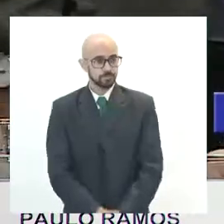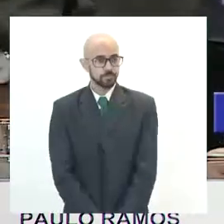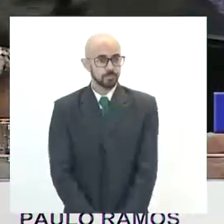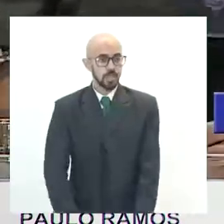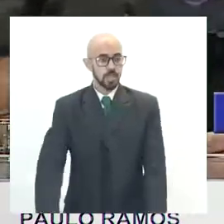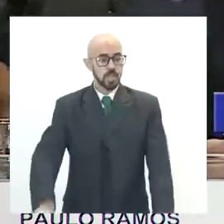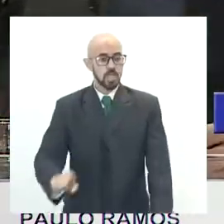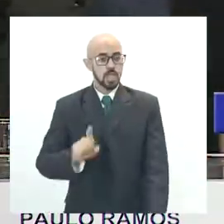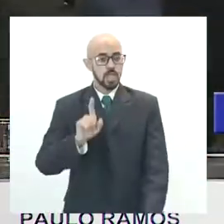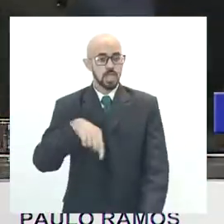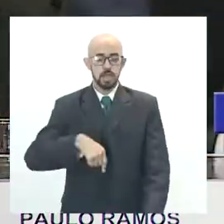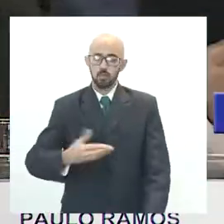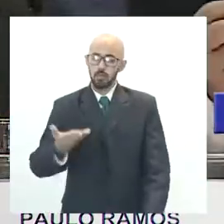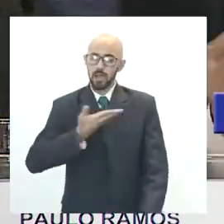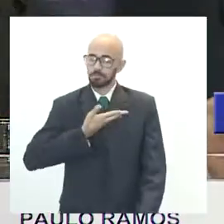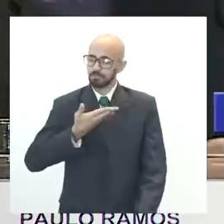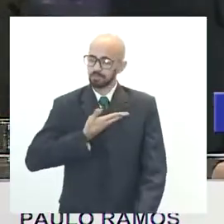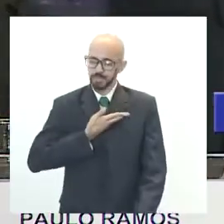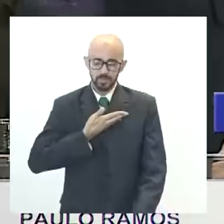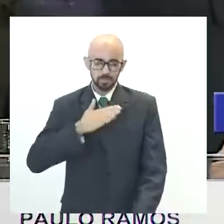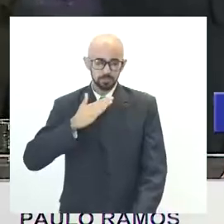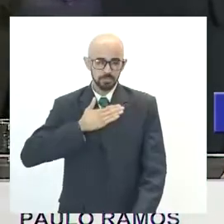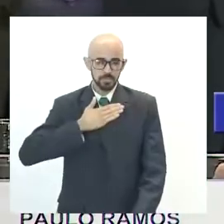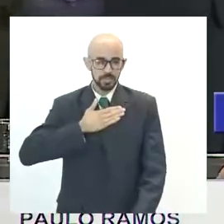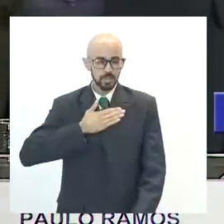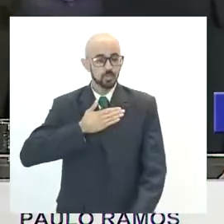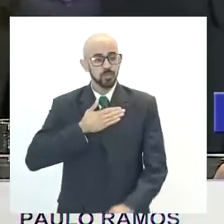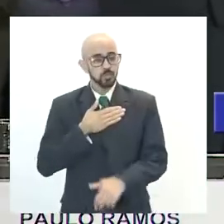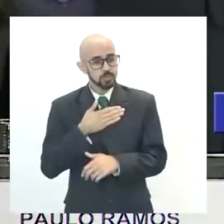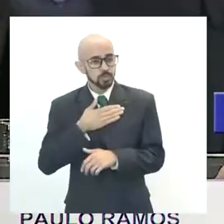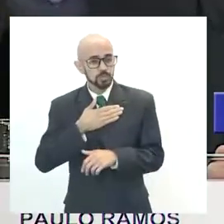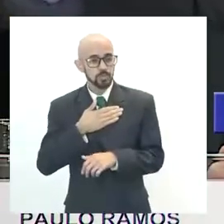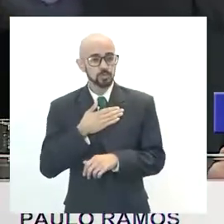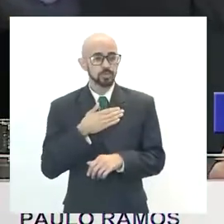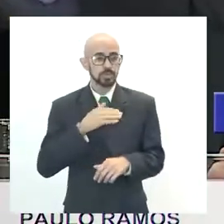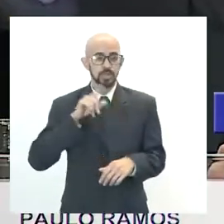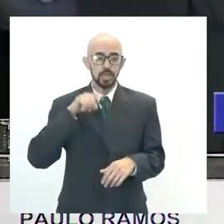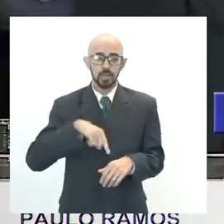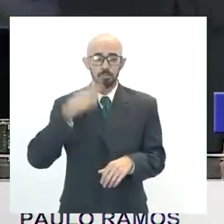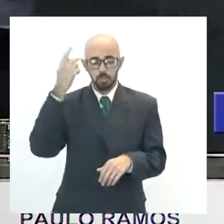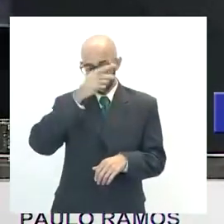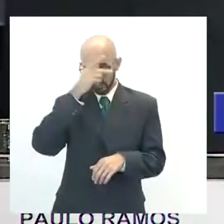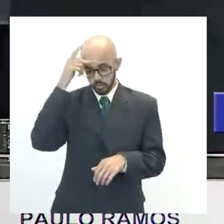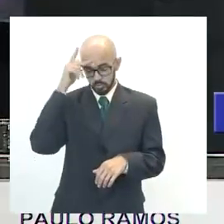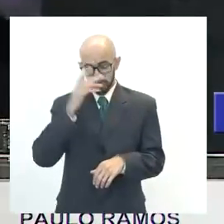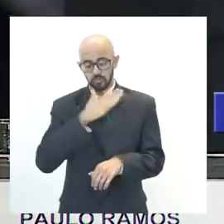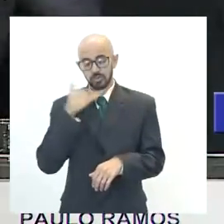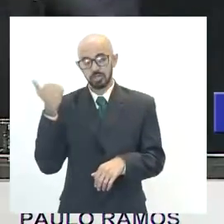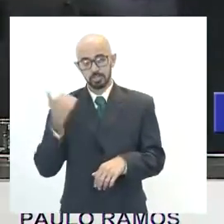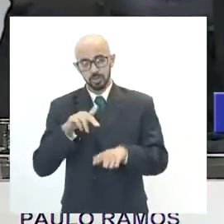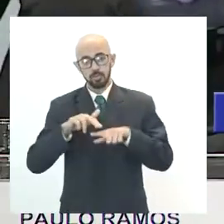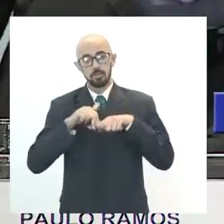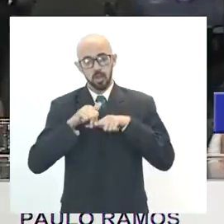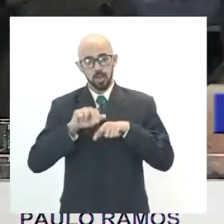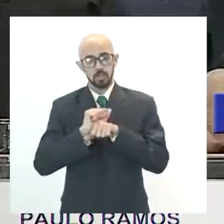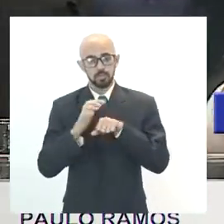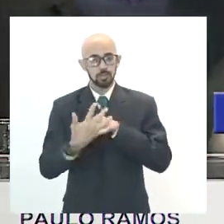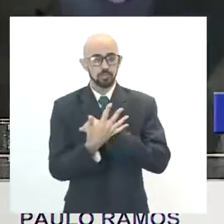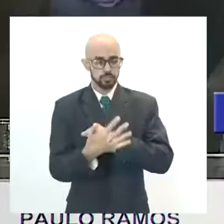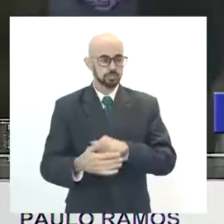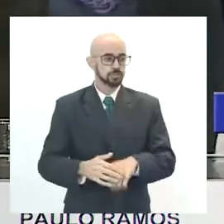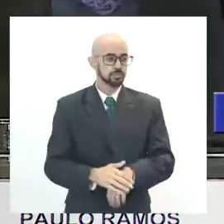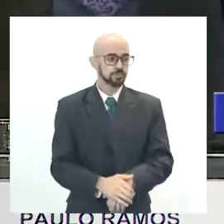era um diletíssimo amigo que foi também teve a sua vida levadas eivada pela pela